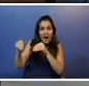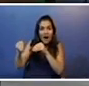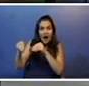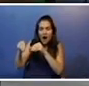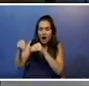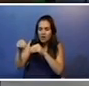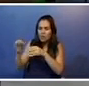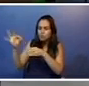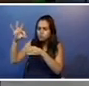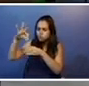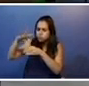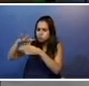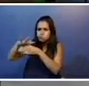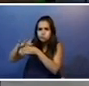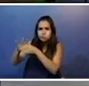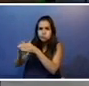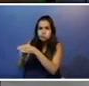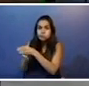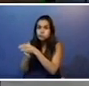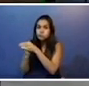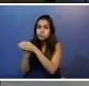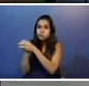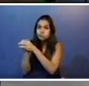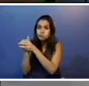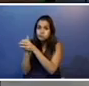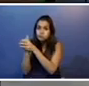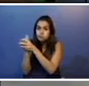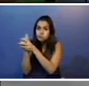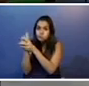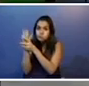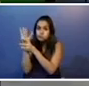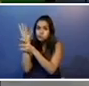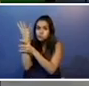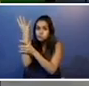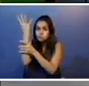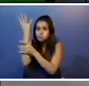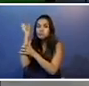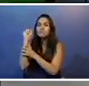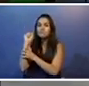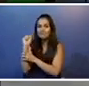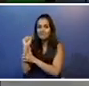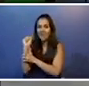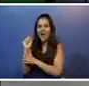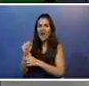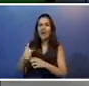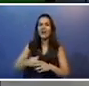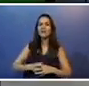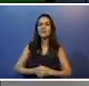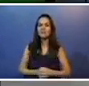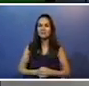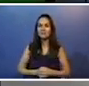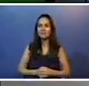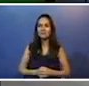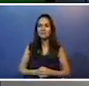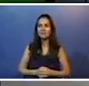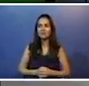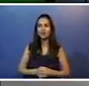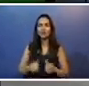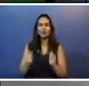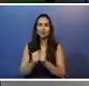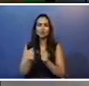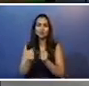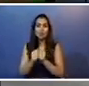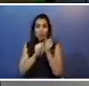que não foram digeridas pelo estômago da ave, vai cair lá no chão, na terra, junto com as fezes